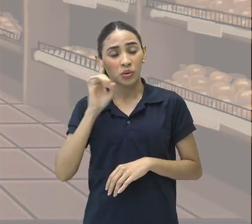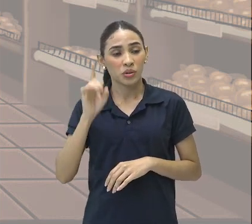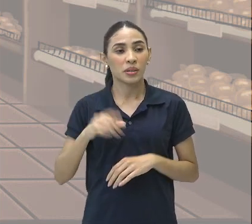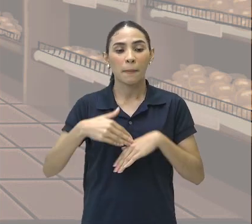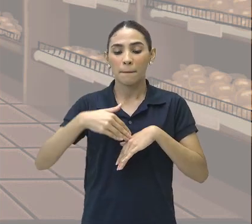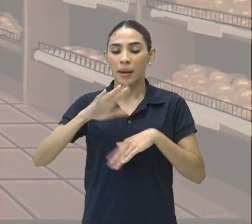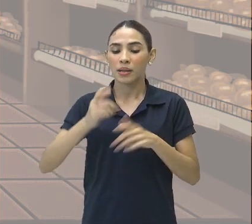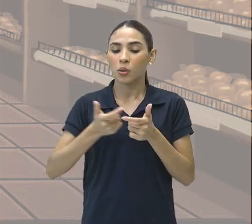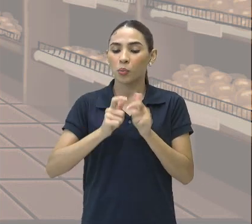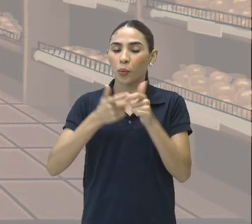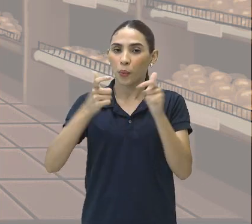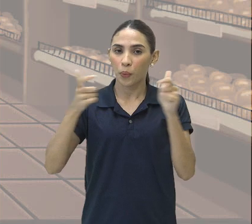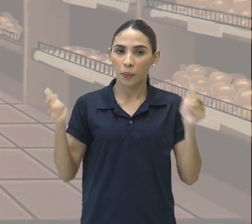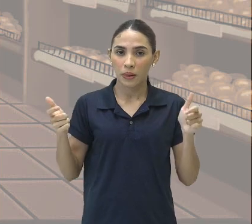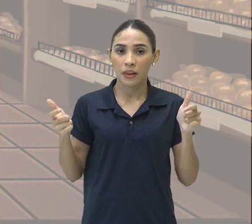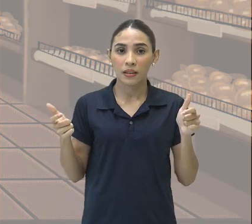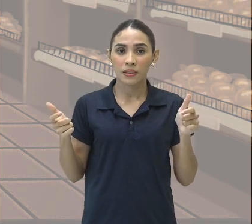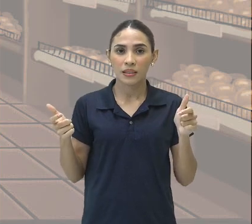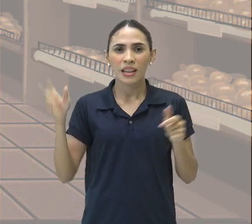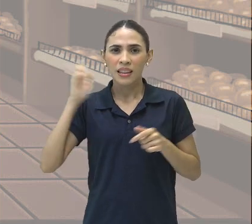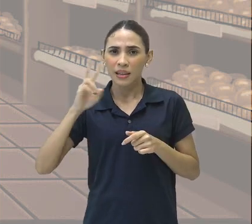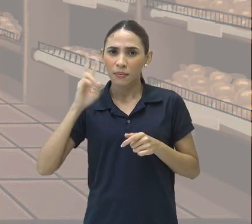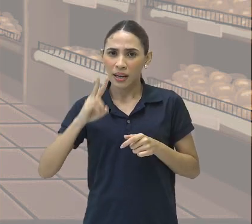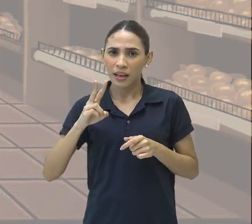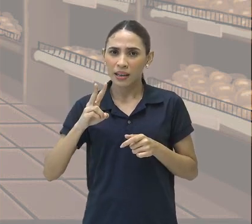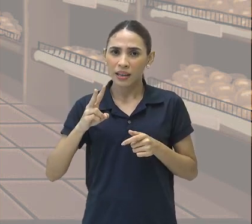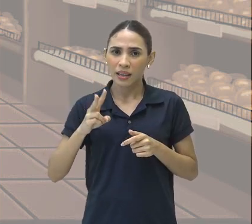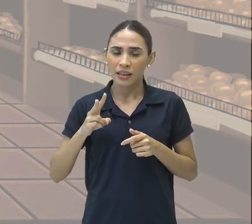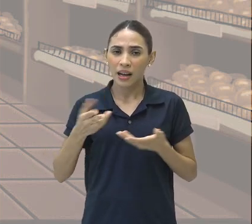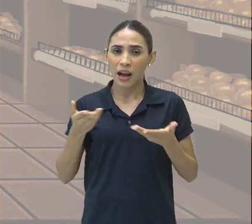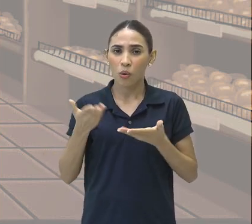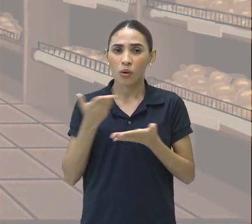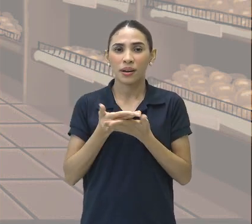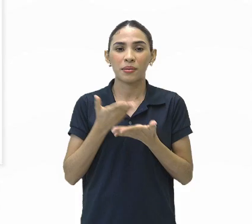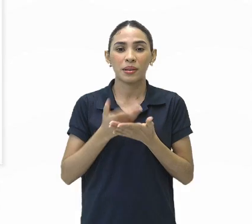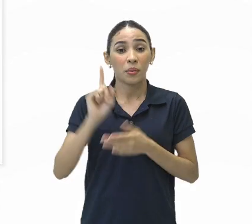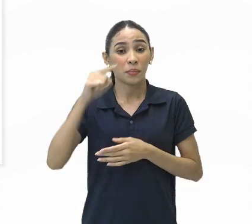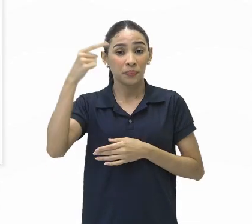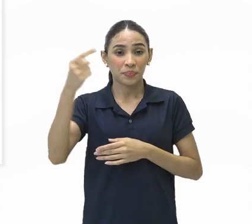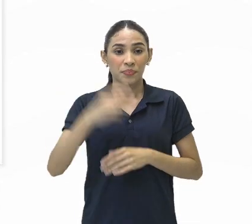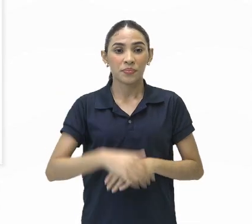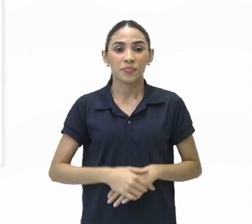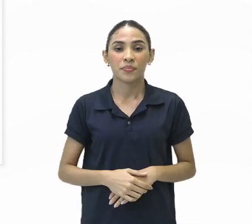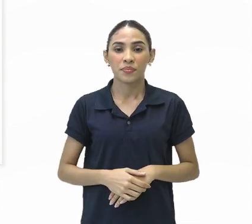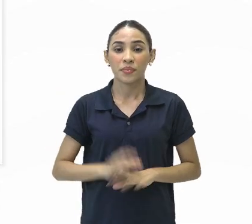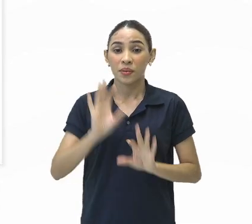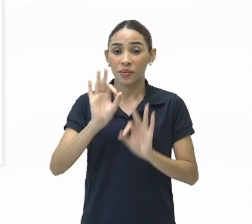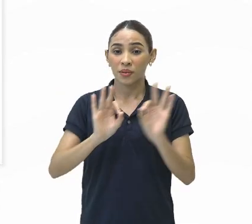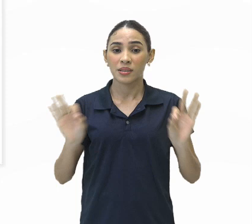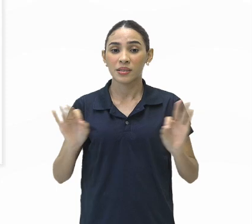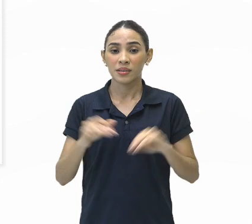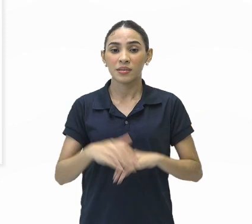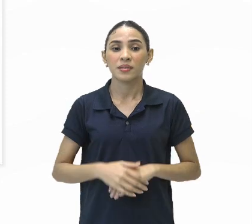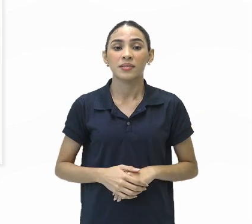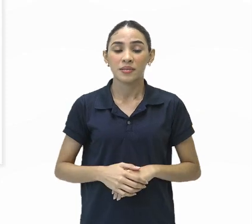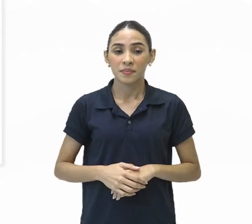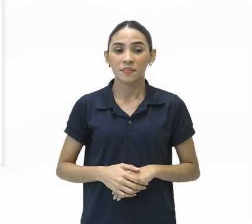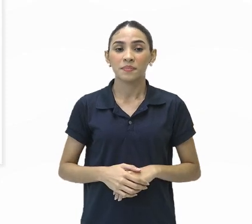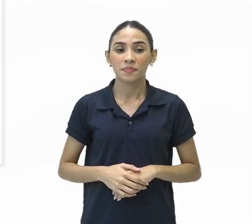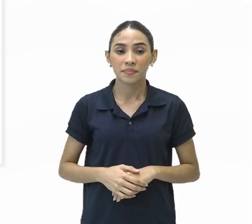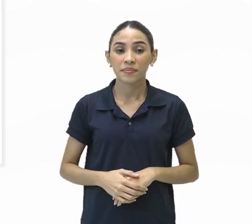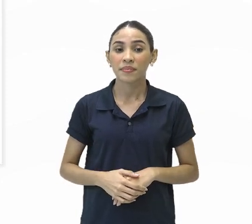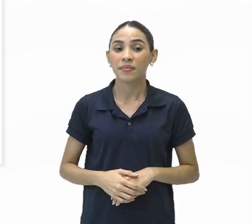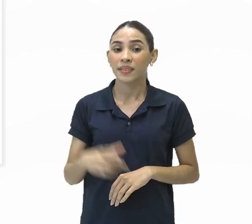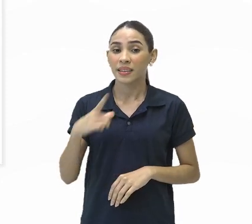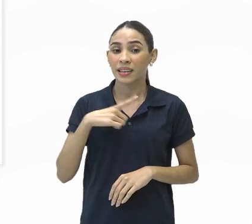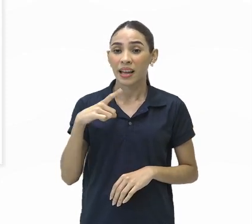estão aumentando. Né? Vamos relembrar o que nós vimos nessa aula aí, agora na próxima tela, enquanto eu ajusto aqui, que, né, tem um